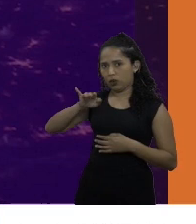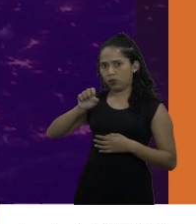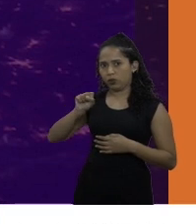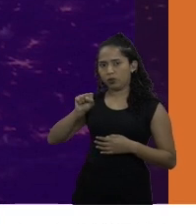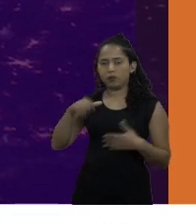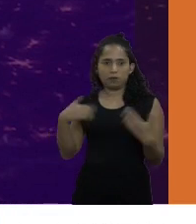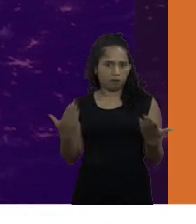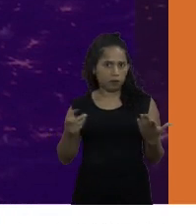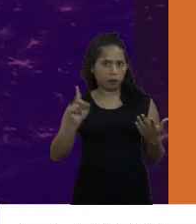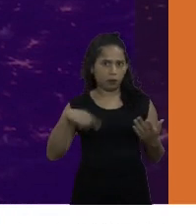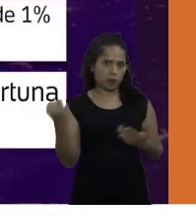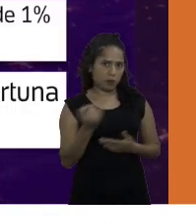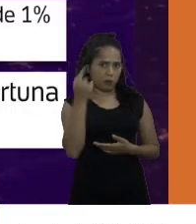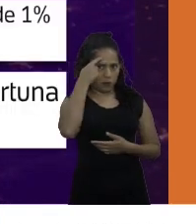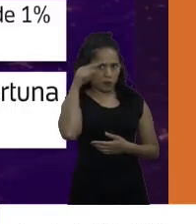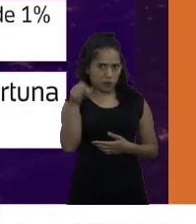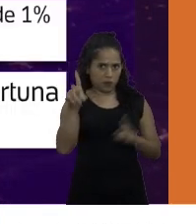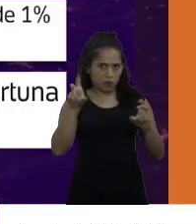isso.